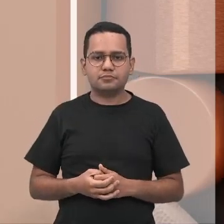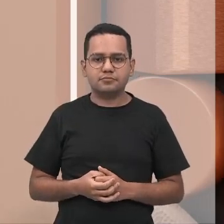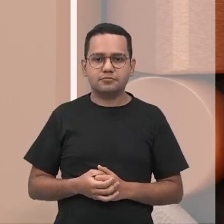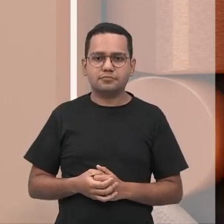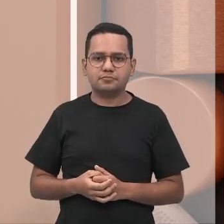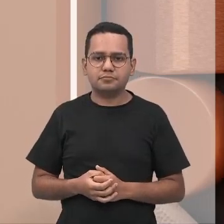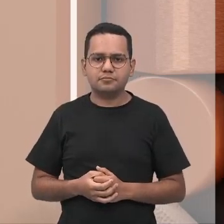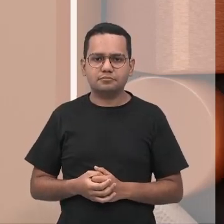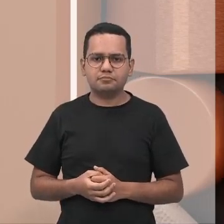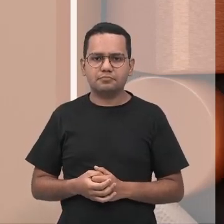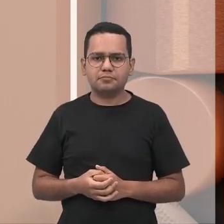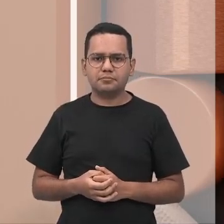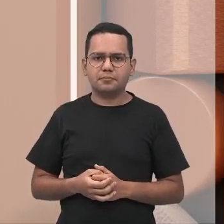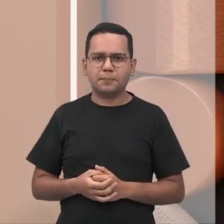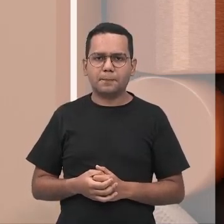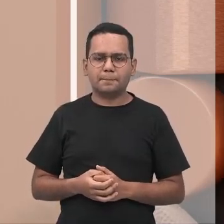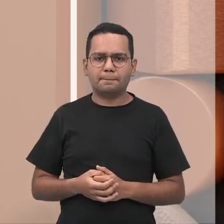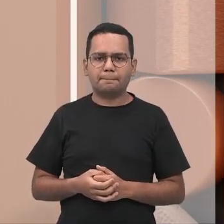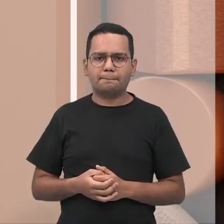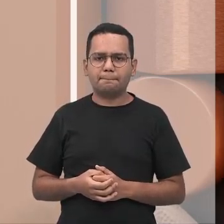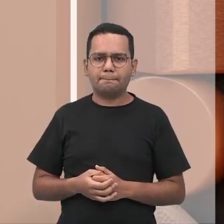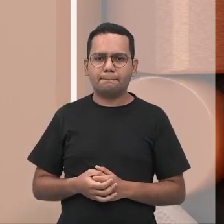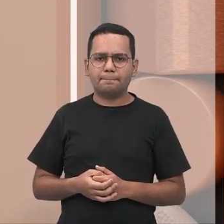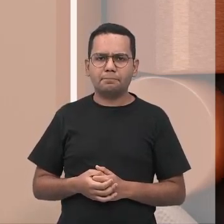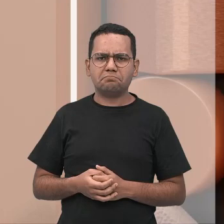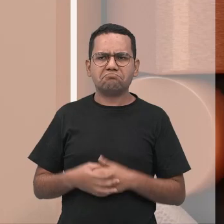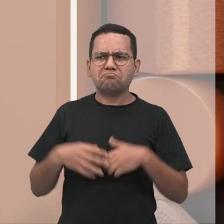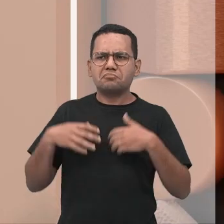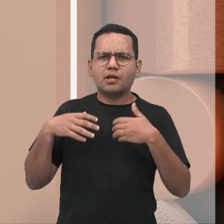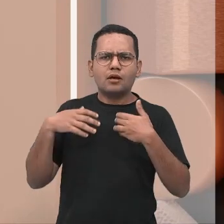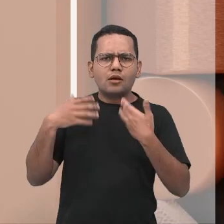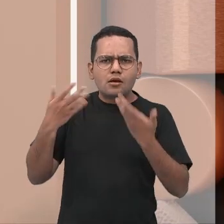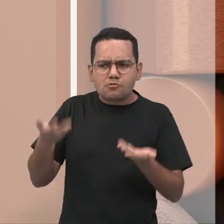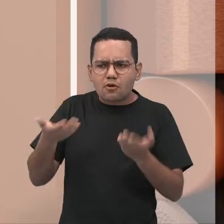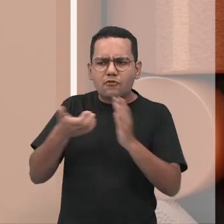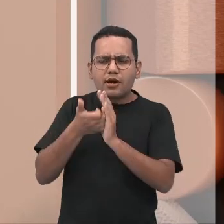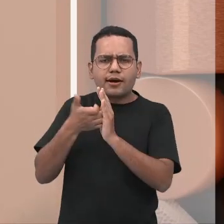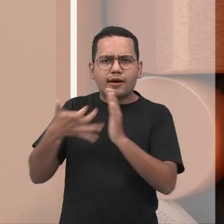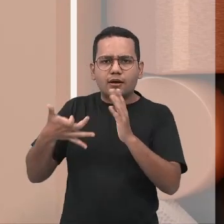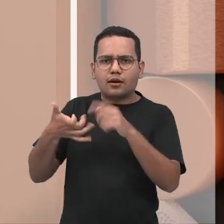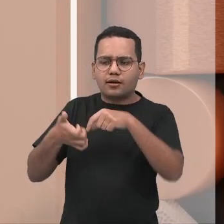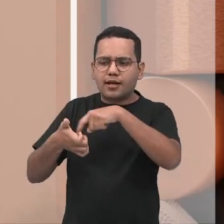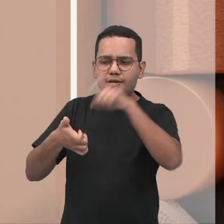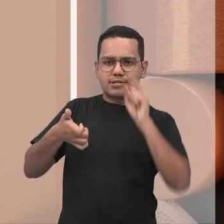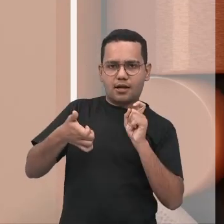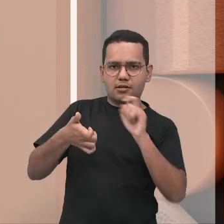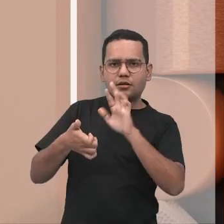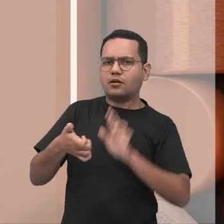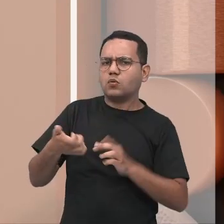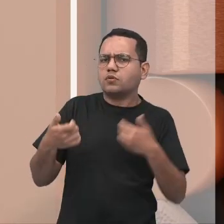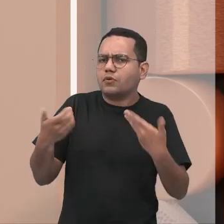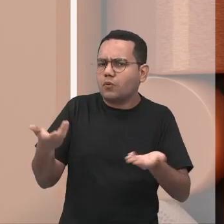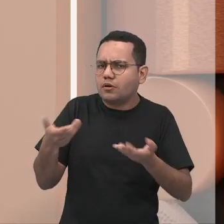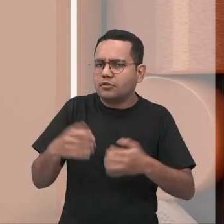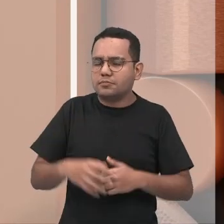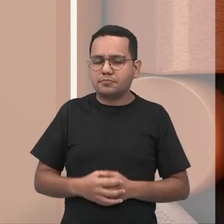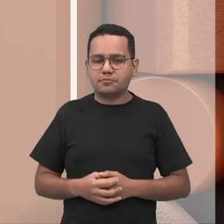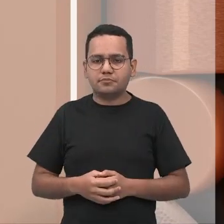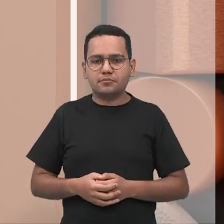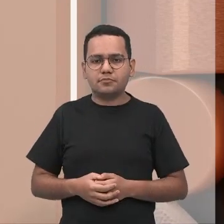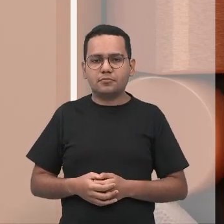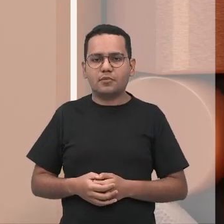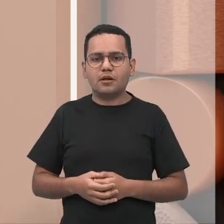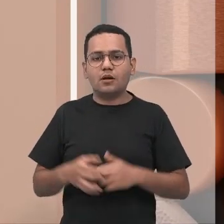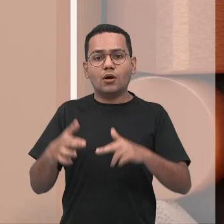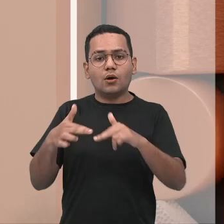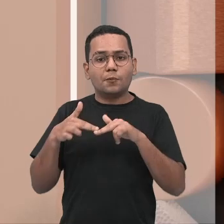Alemanha. E o que motivou, galera, a saída da Rússia da Primeira Guerra Mundial? Porque ocorria naquele momento uma revolução